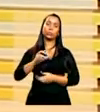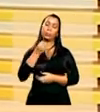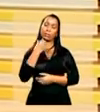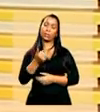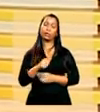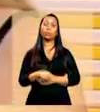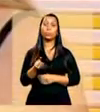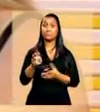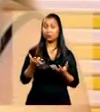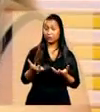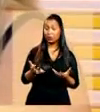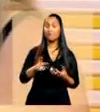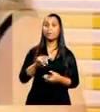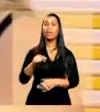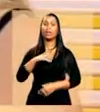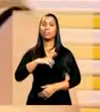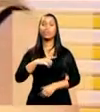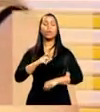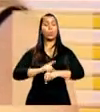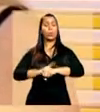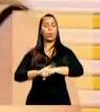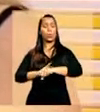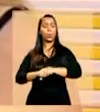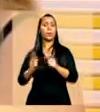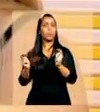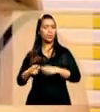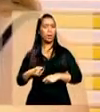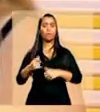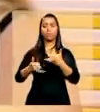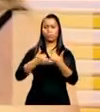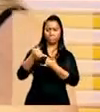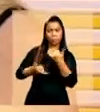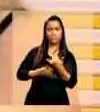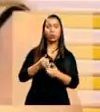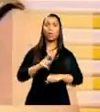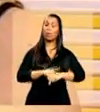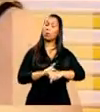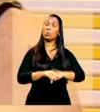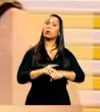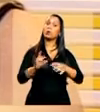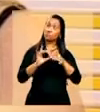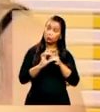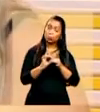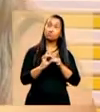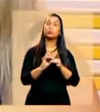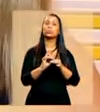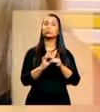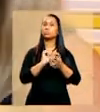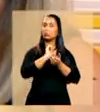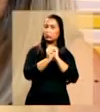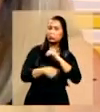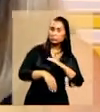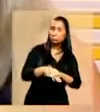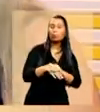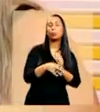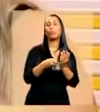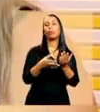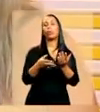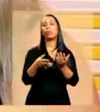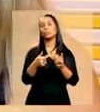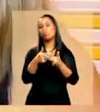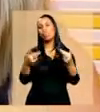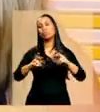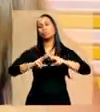funciona bem. Então você vai ter tantas horas, você pode jogar, tantas horas eu quero você praticando um esporte,